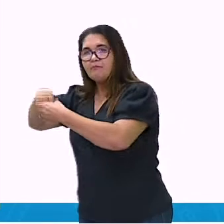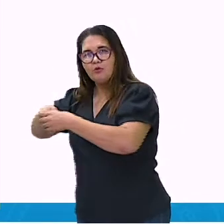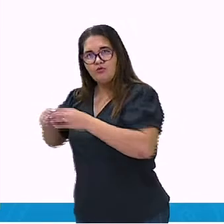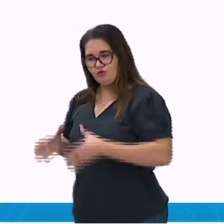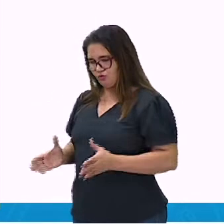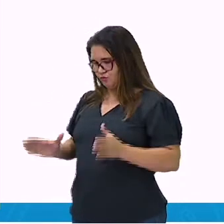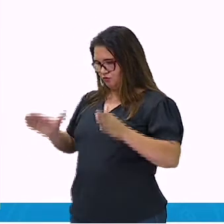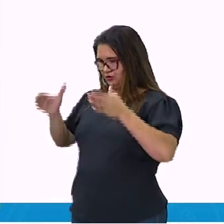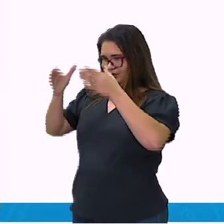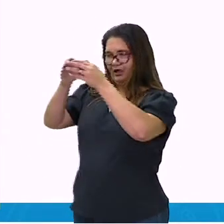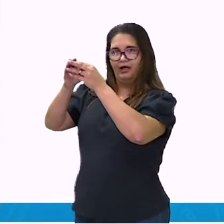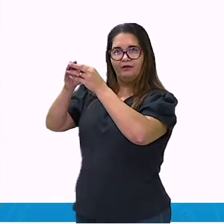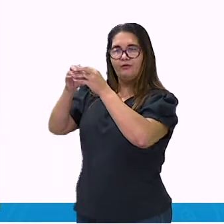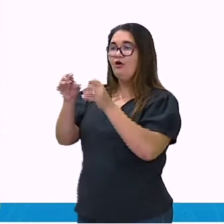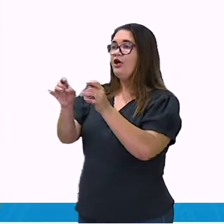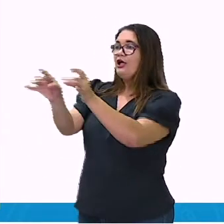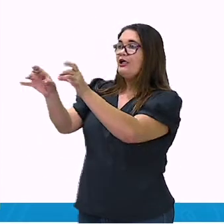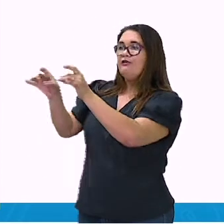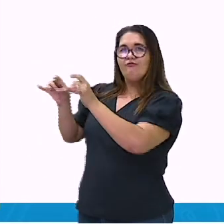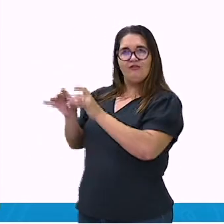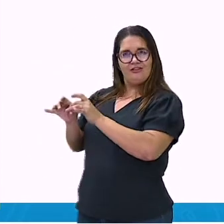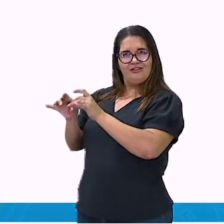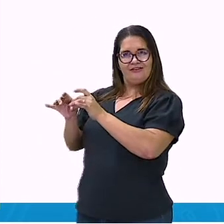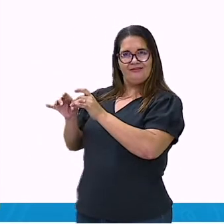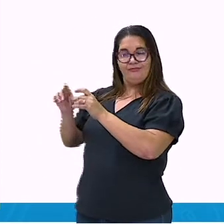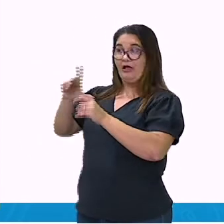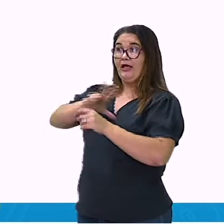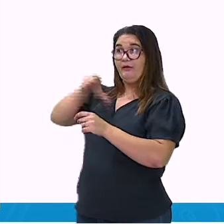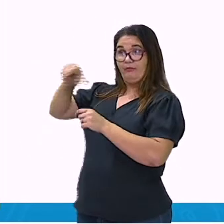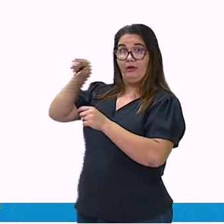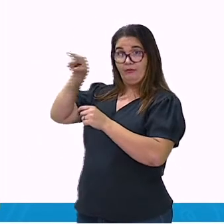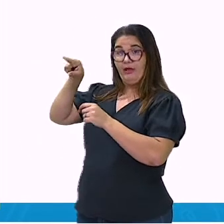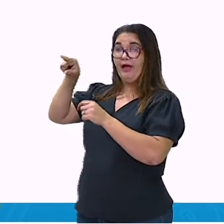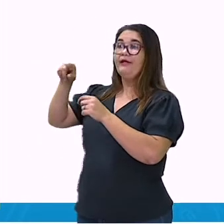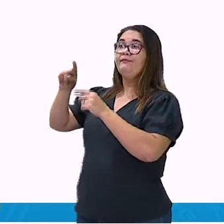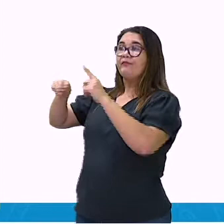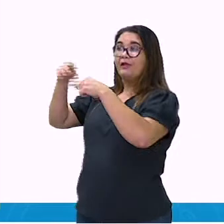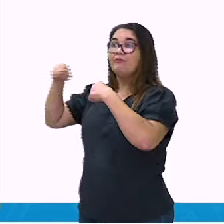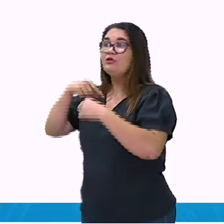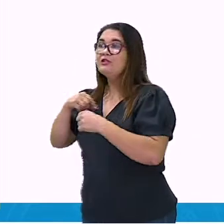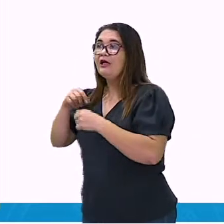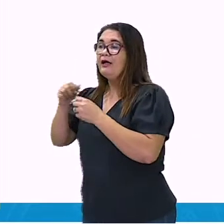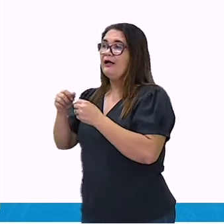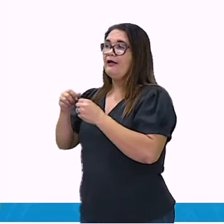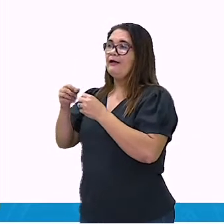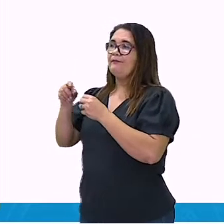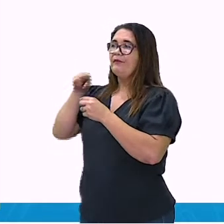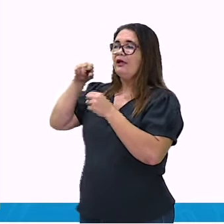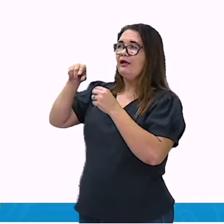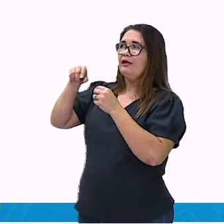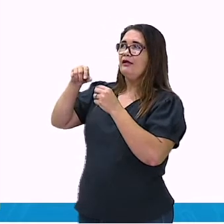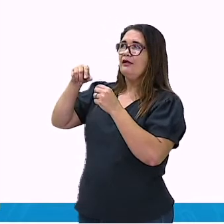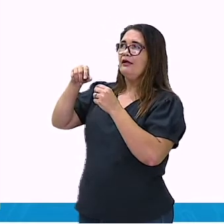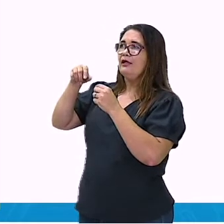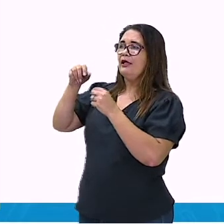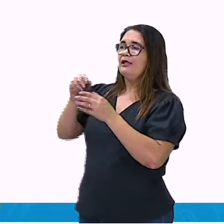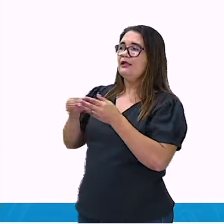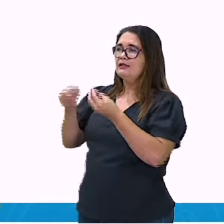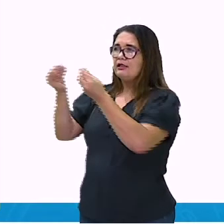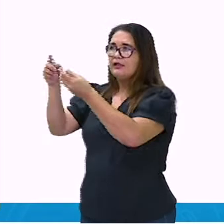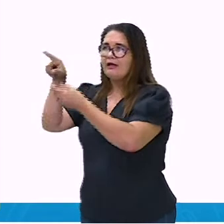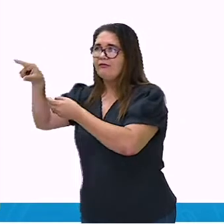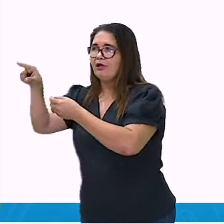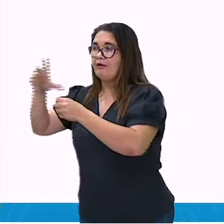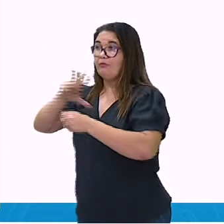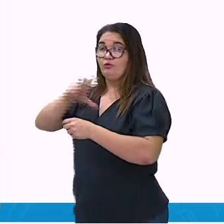senhores de engenho e também o centro administrativo e religioso da propriedade. Lembrando que os escravos não podiam cultuar os